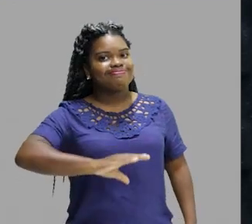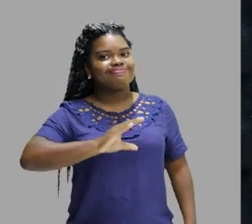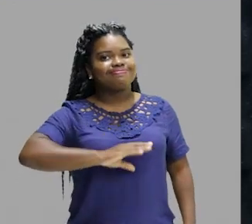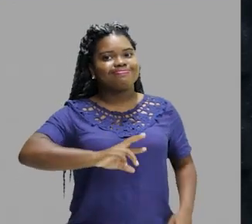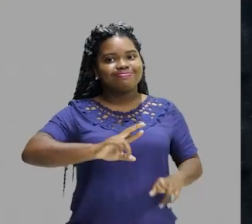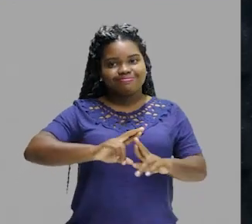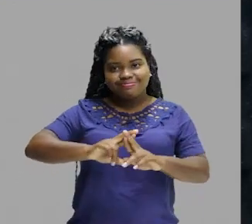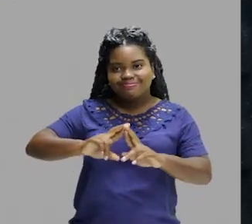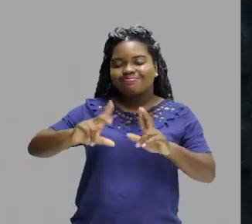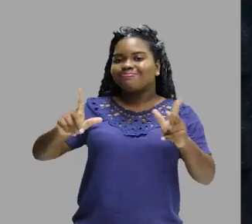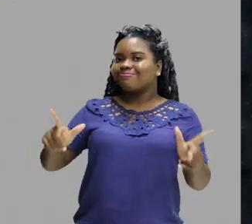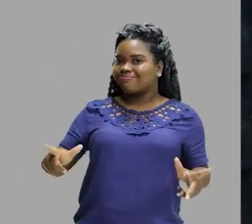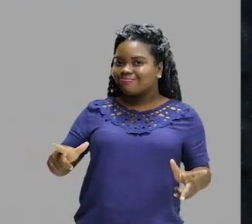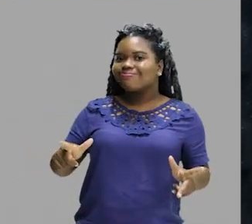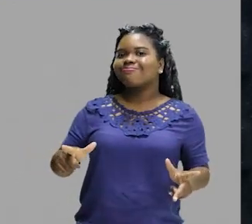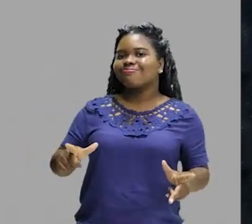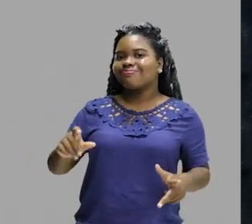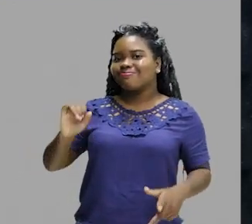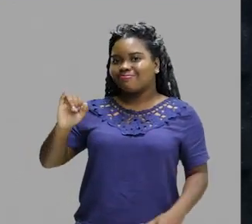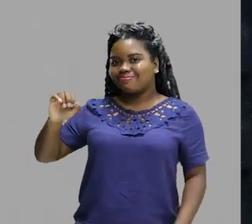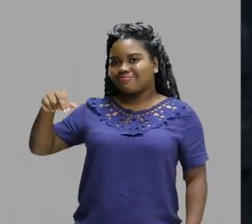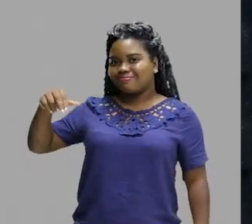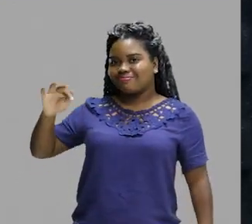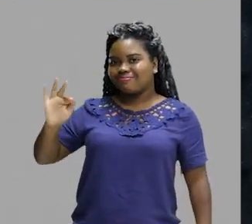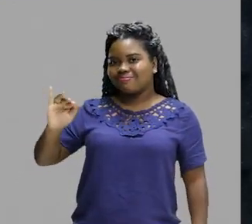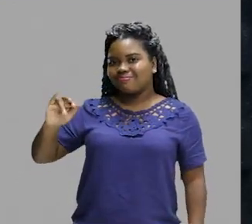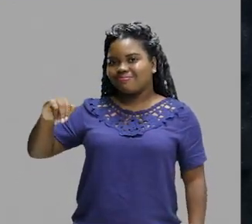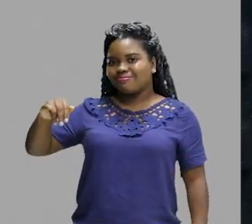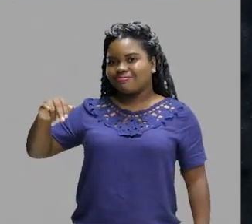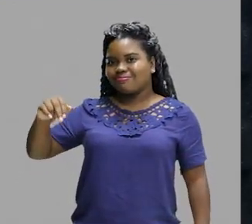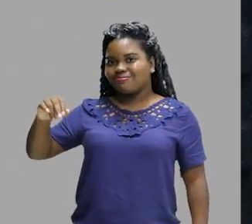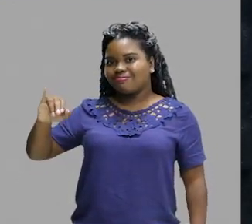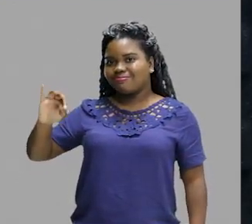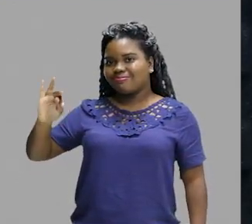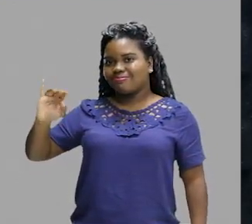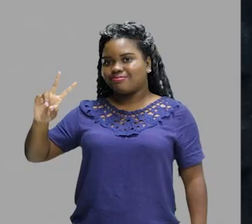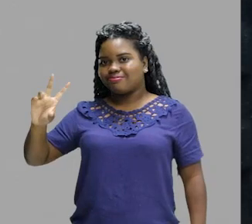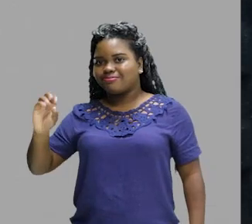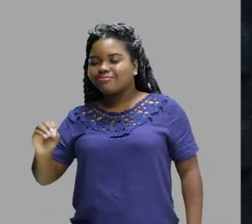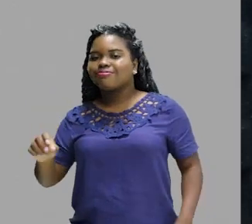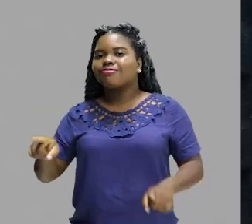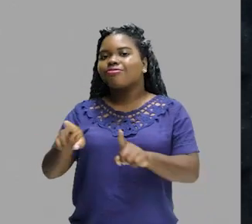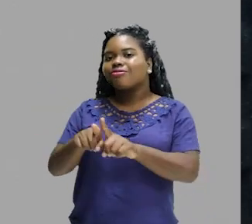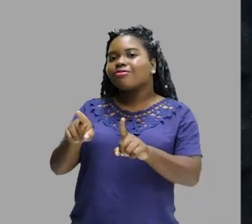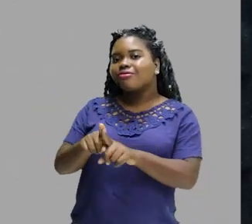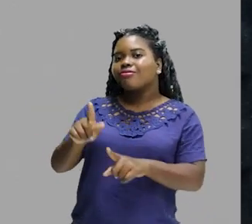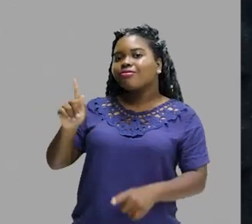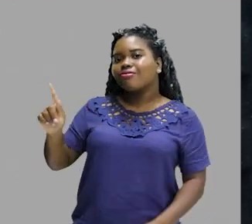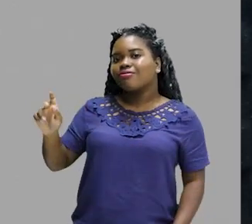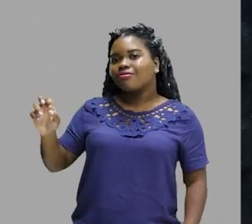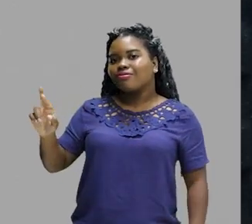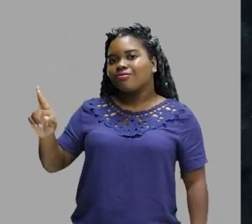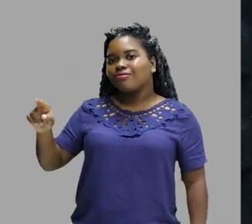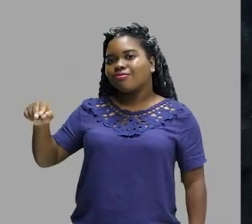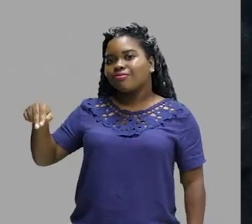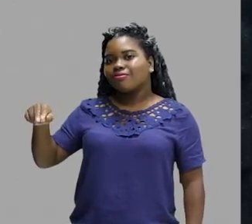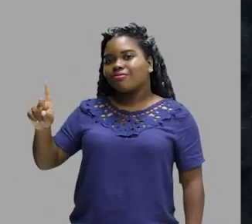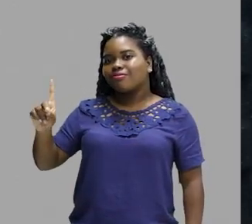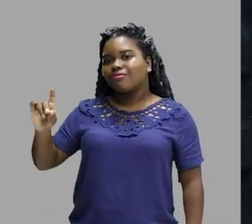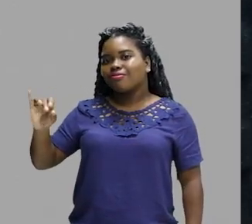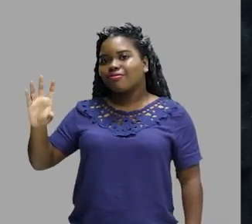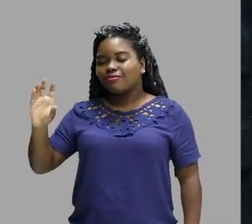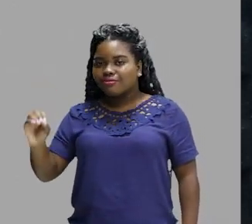y del gerundio, posee flexión de número. Cantado, cantados,